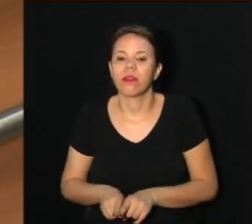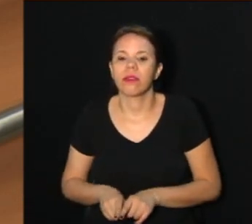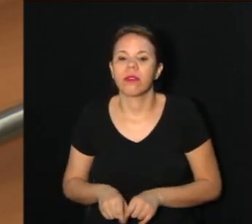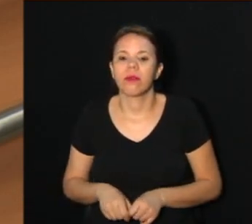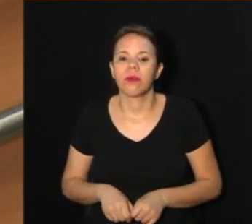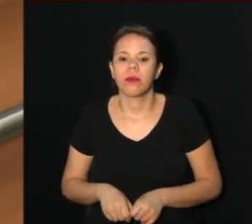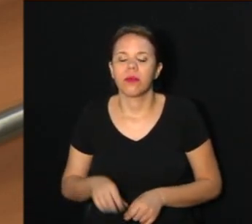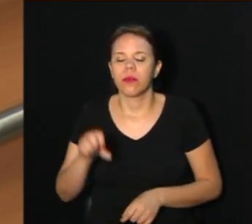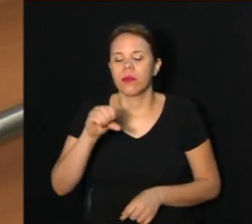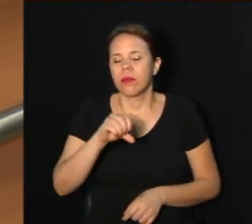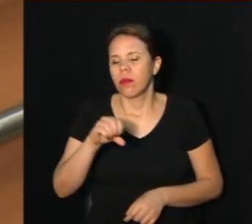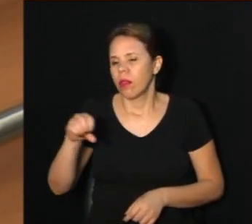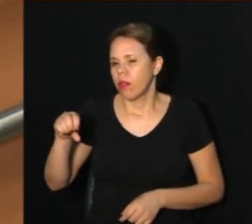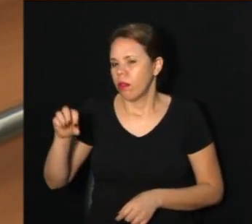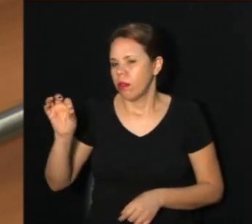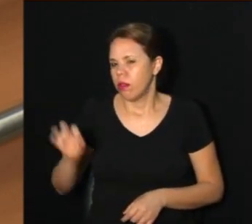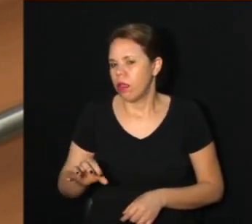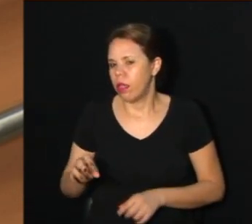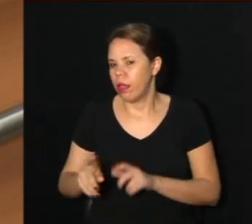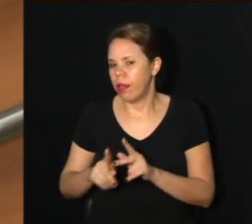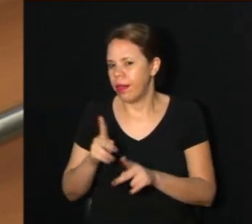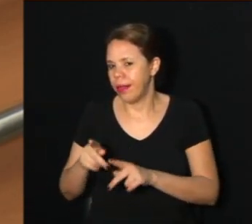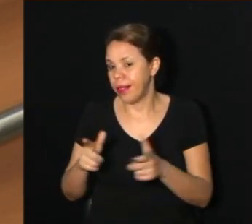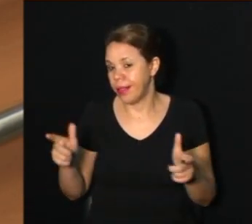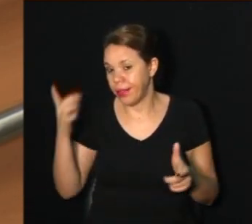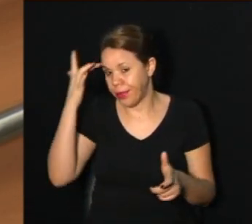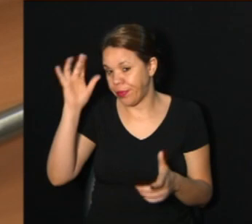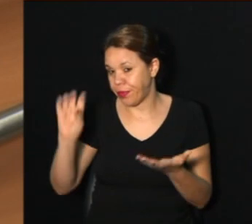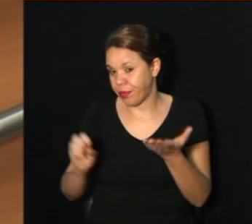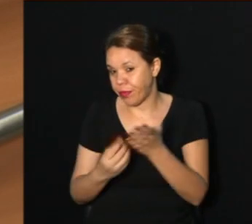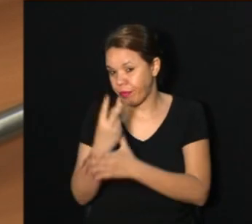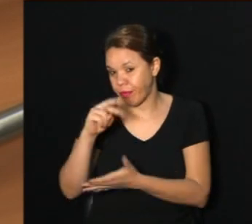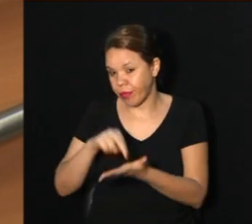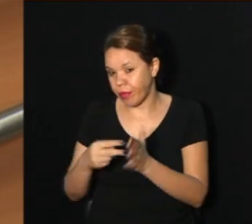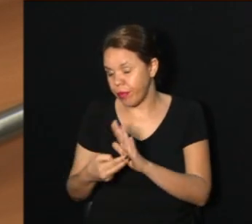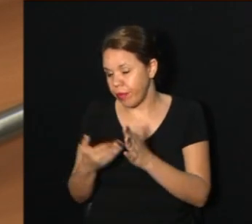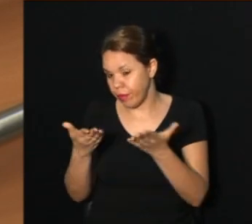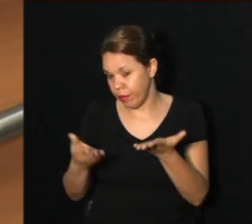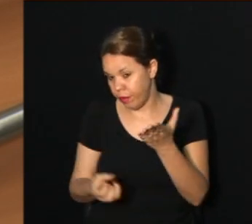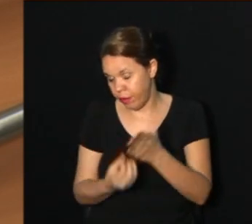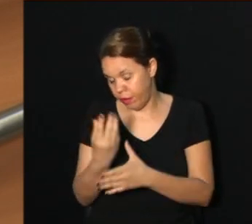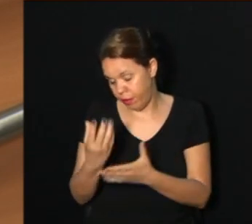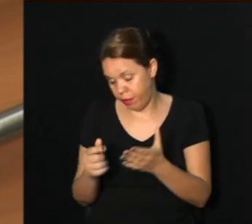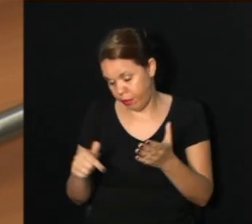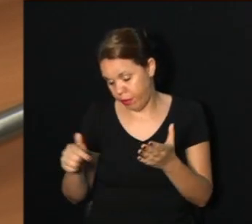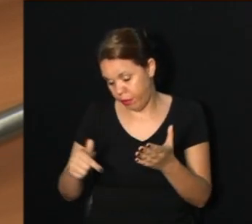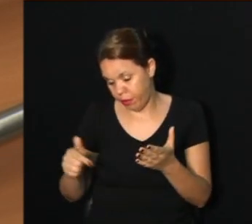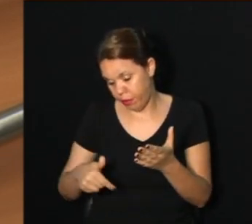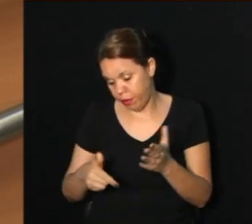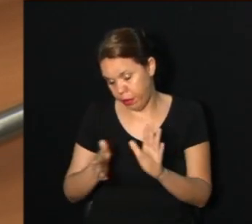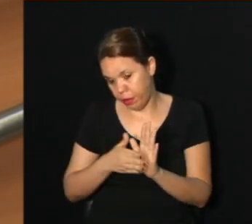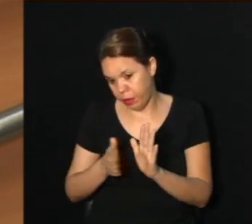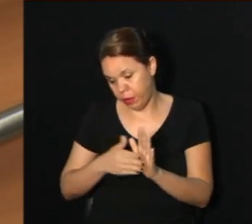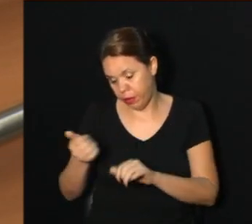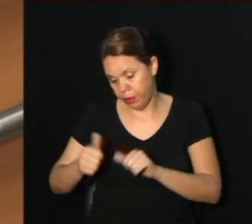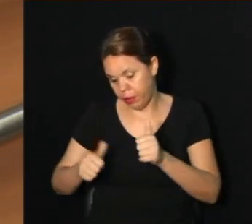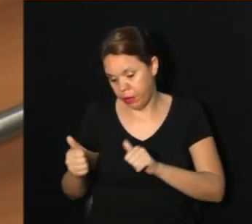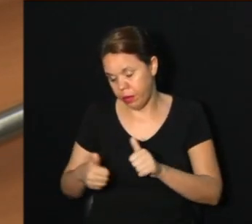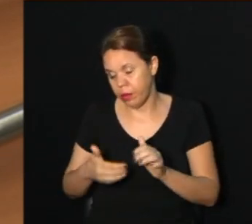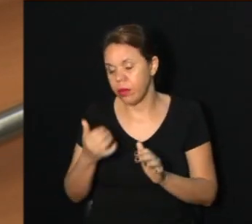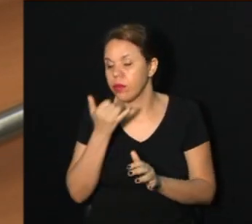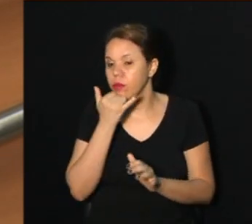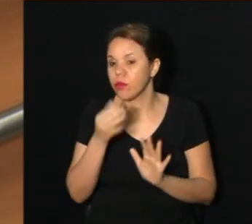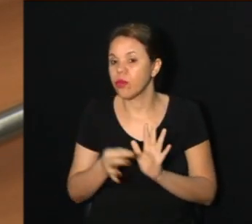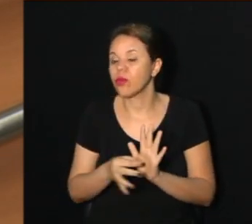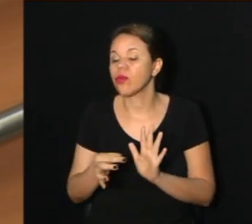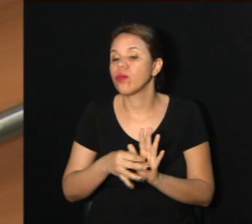que 99% da população não saiba o que isso significa. Eu vejo, desculpe a minha opinião, de